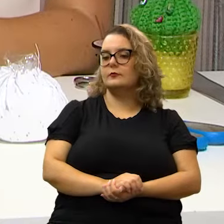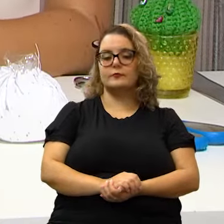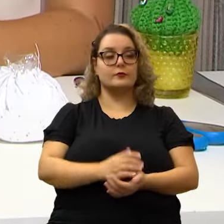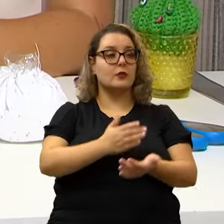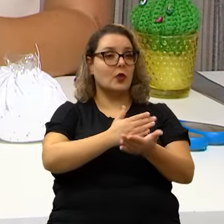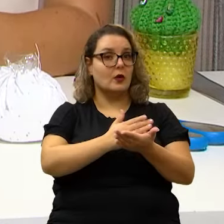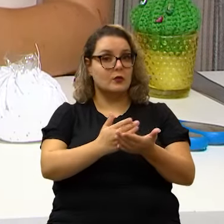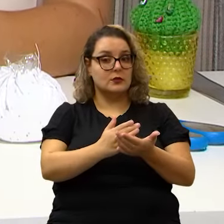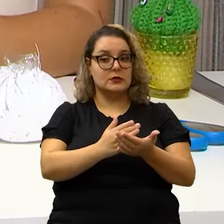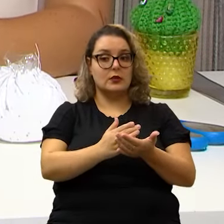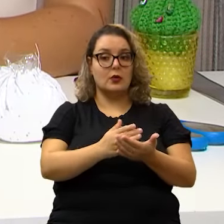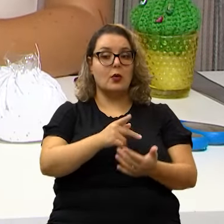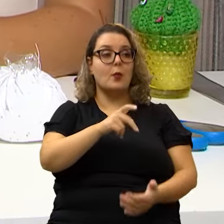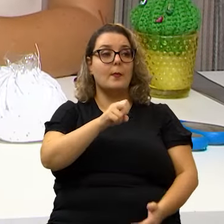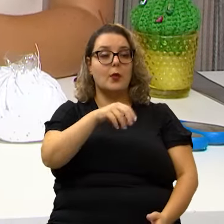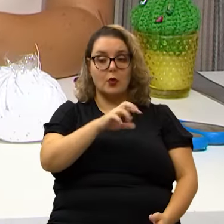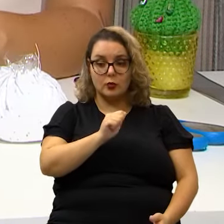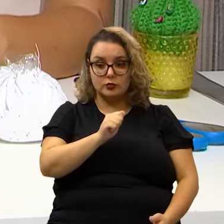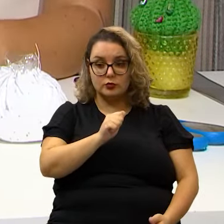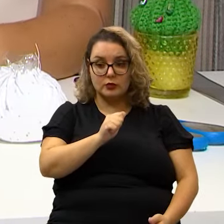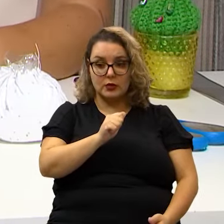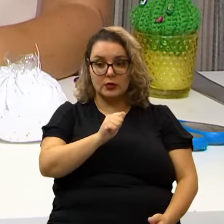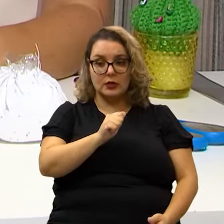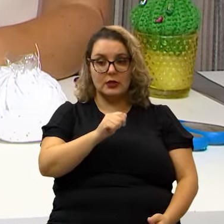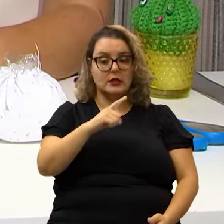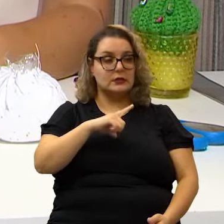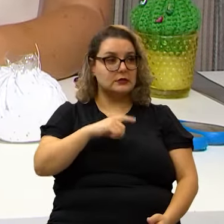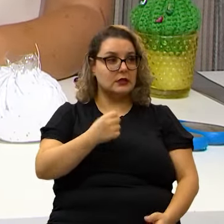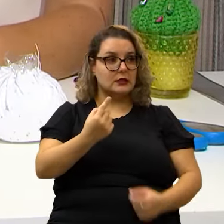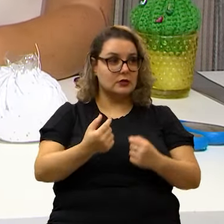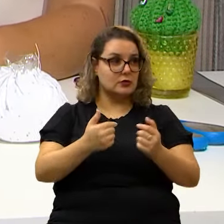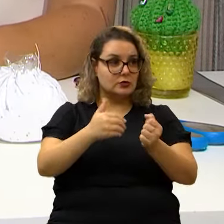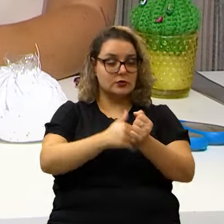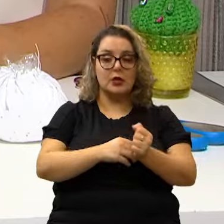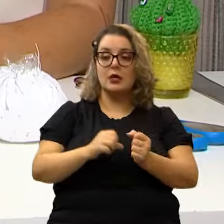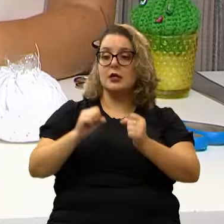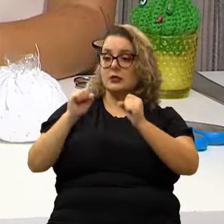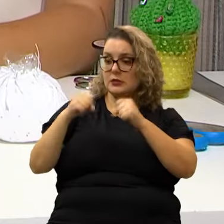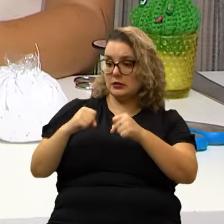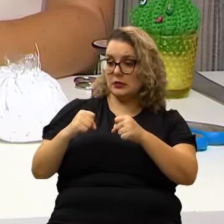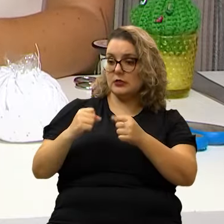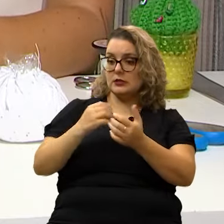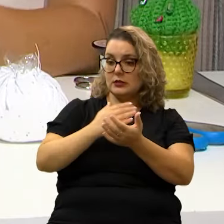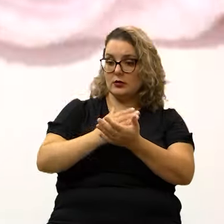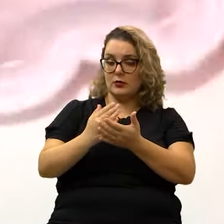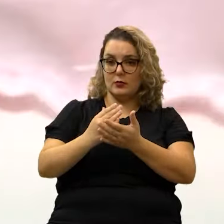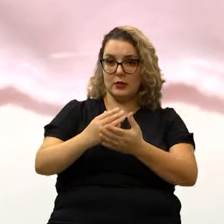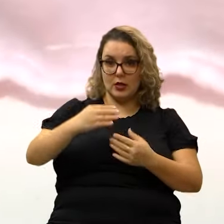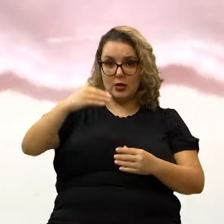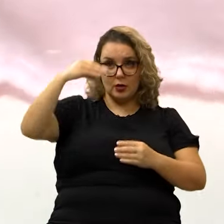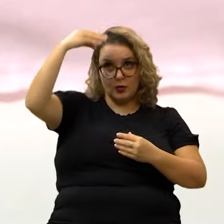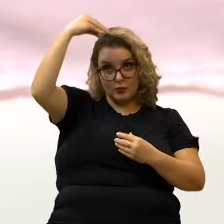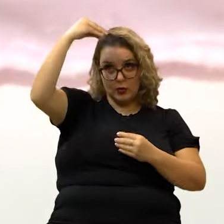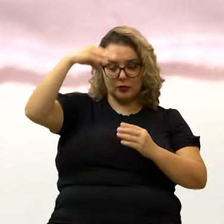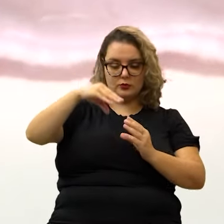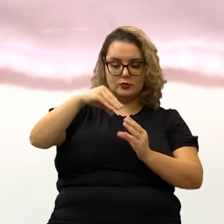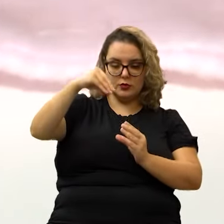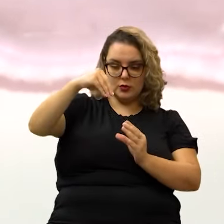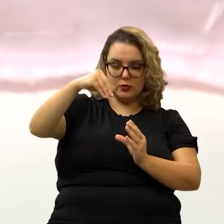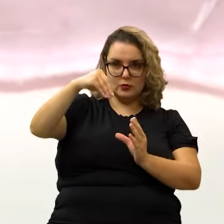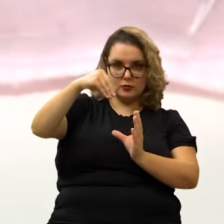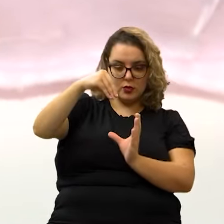Aqui você começou pela ponta, começou a fechar aqui pela ponta. Tem algum segredo? Isso, porque se a gente começar pelo biquinho